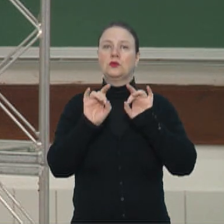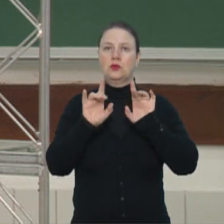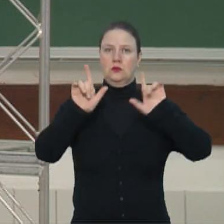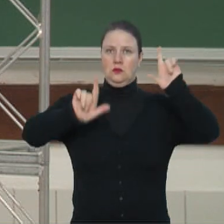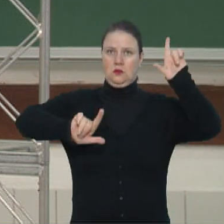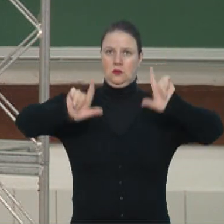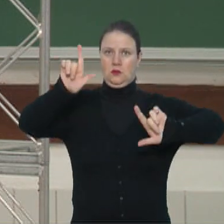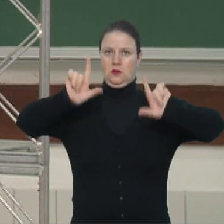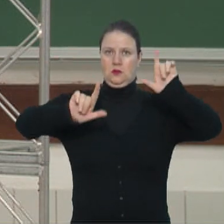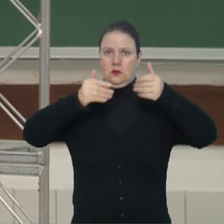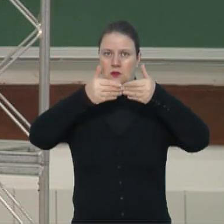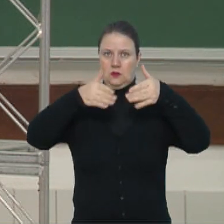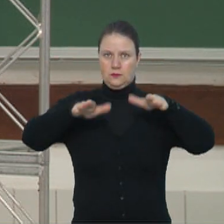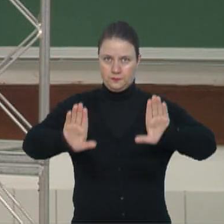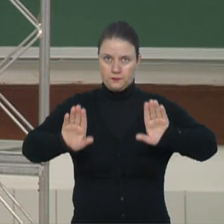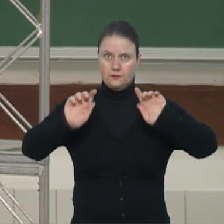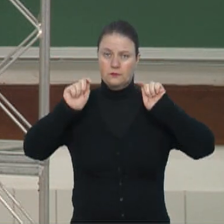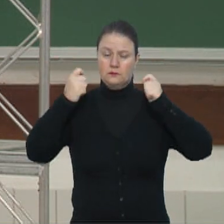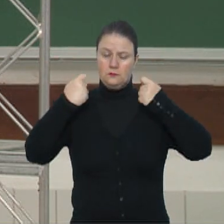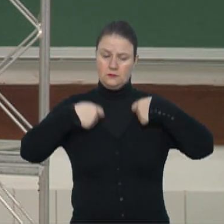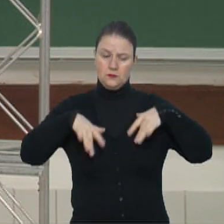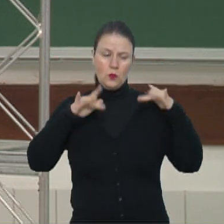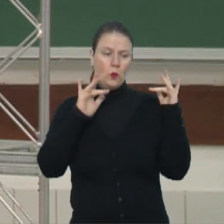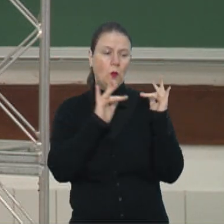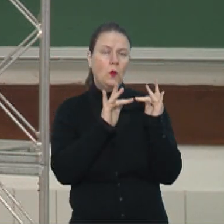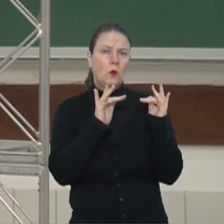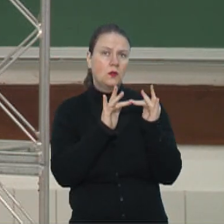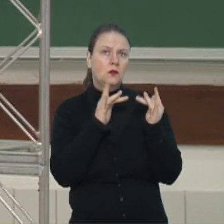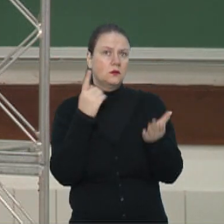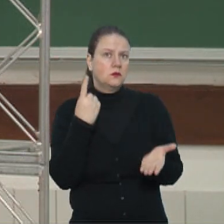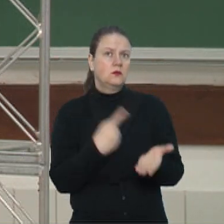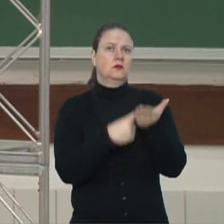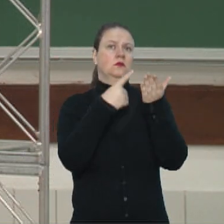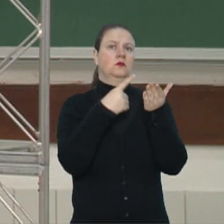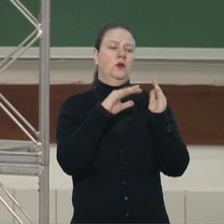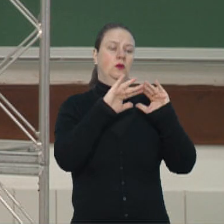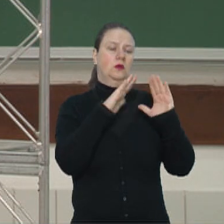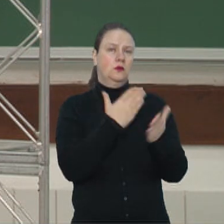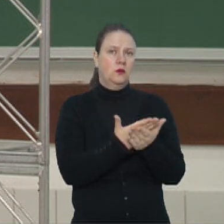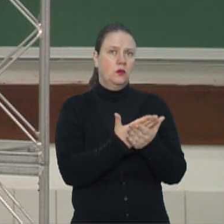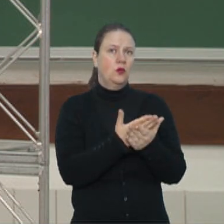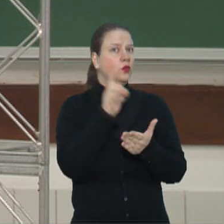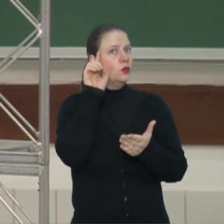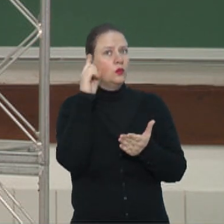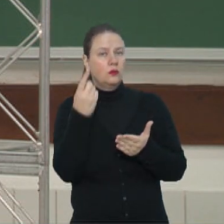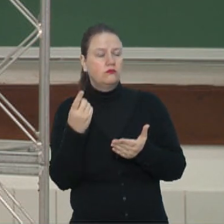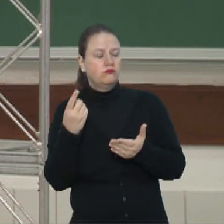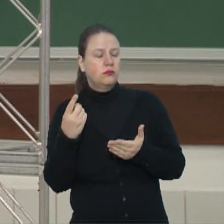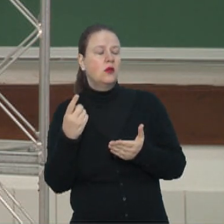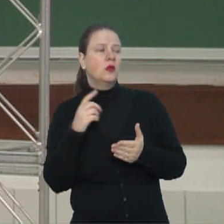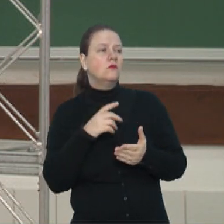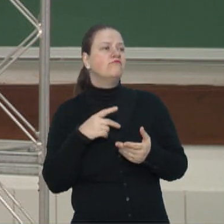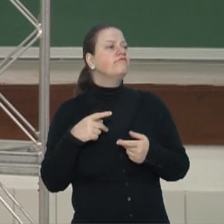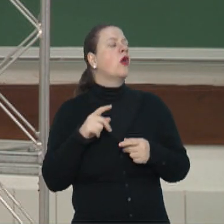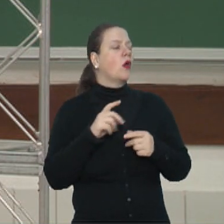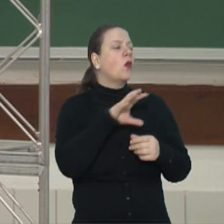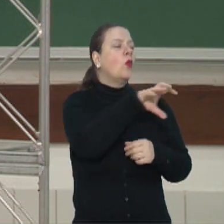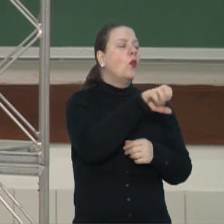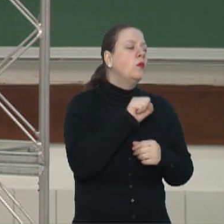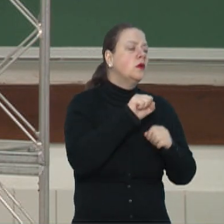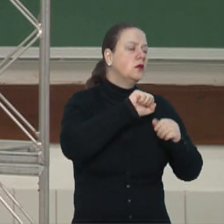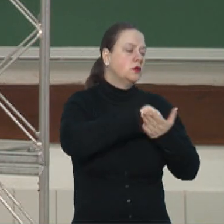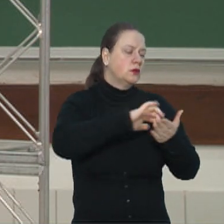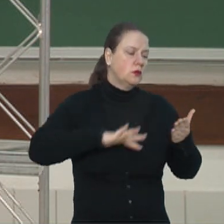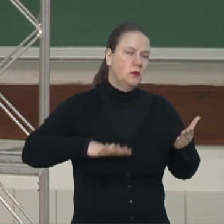TV devem entrar em contato com a escola e agendar ou combinar um dia, um horário para ir buscar as atividades impressas